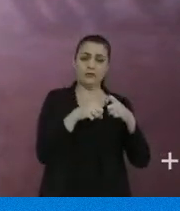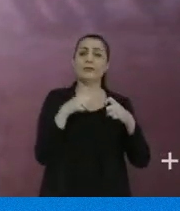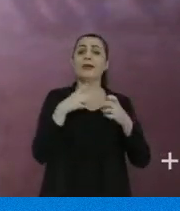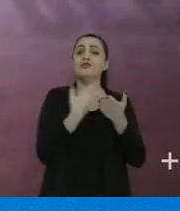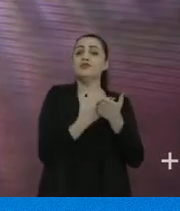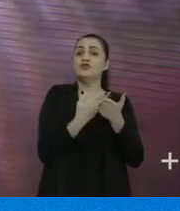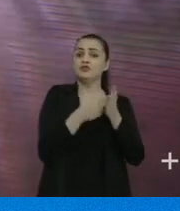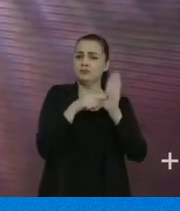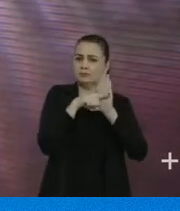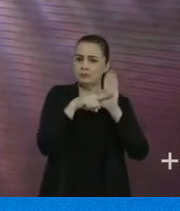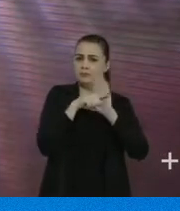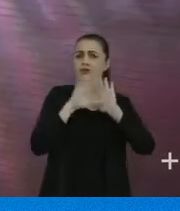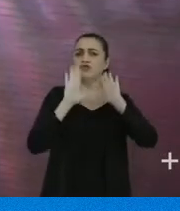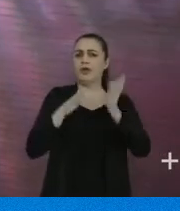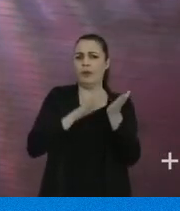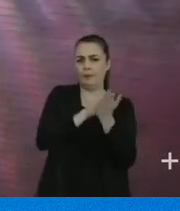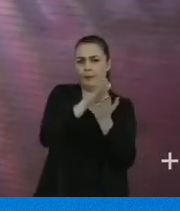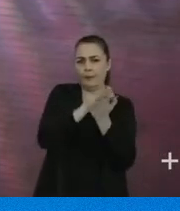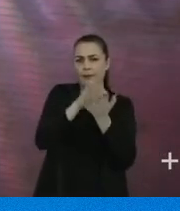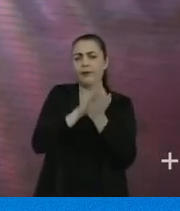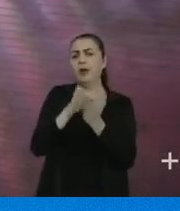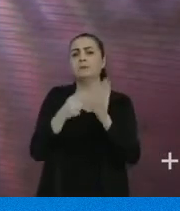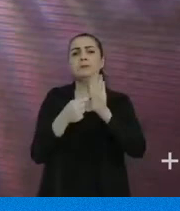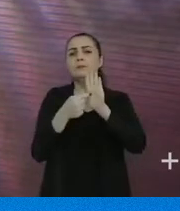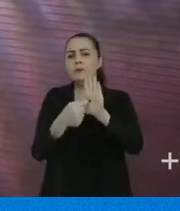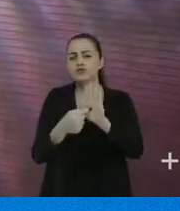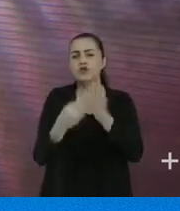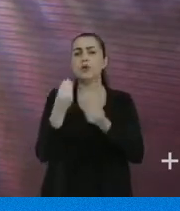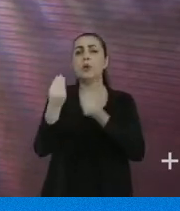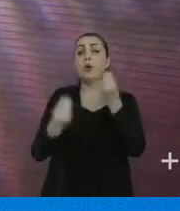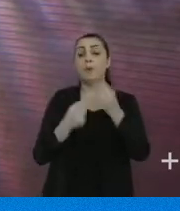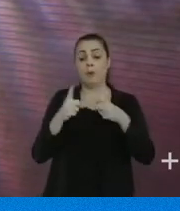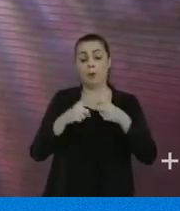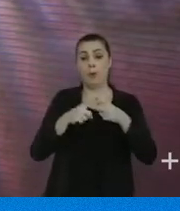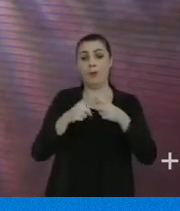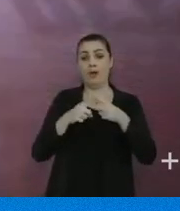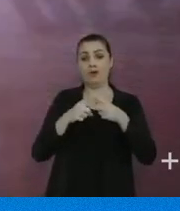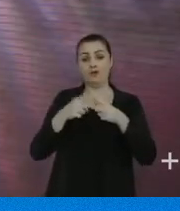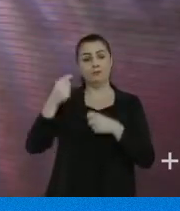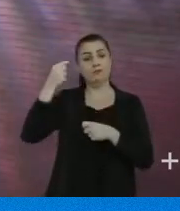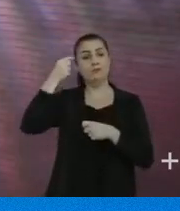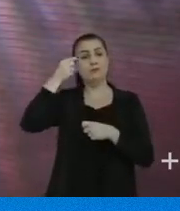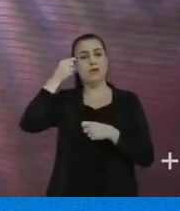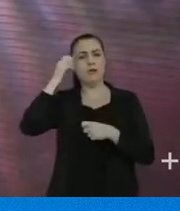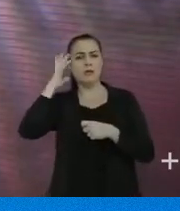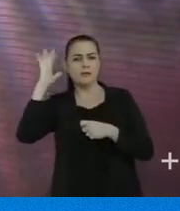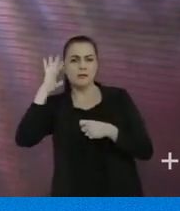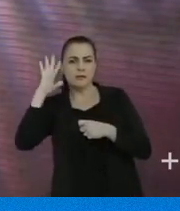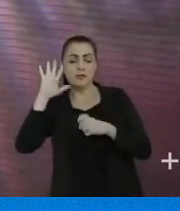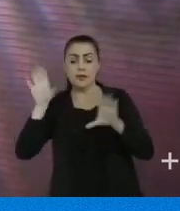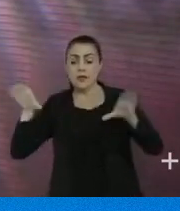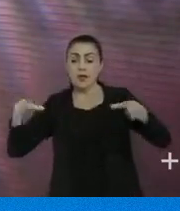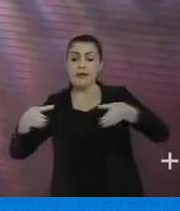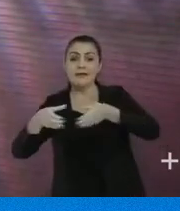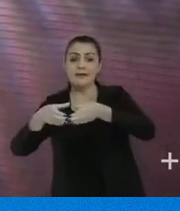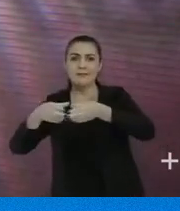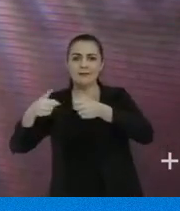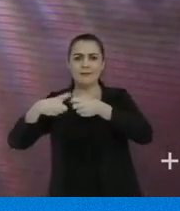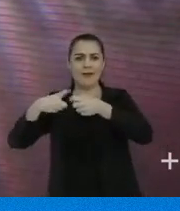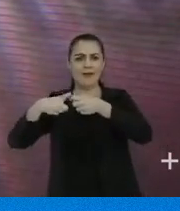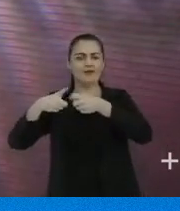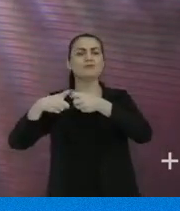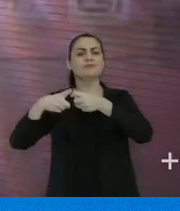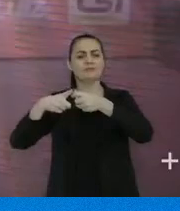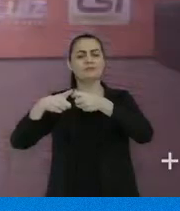mostrando assim, o pensar do médico e de uma equipe médica toda que trabalha com obesidade e ainda pensar muito